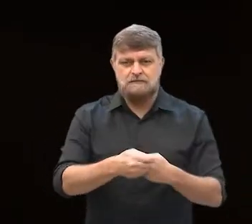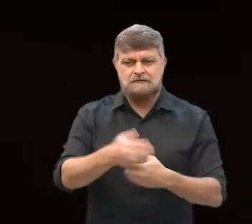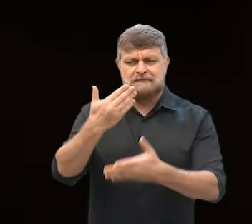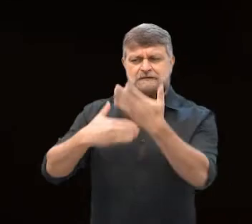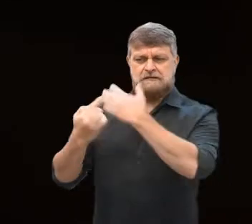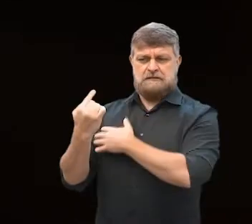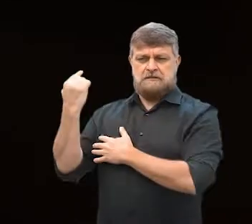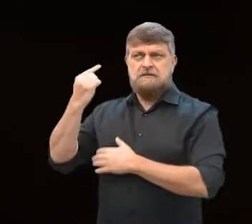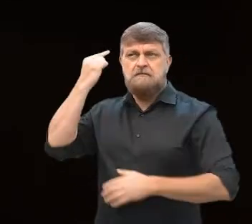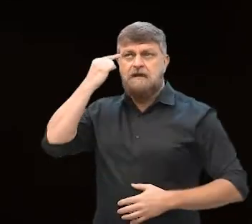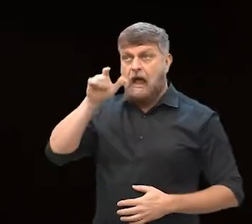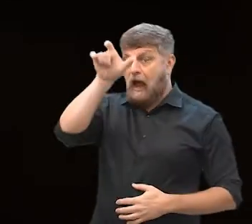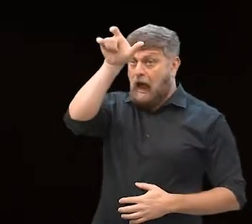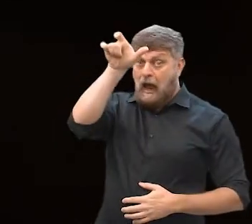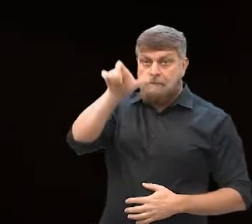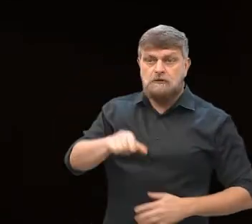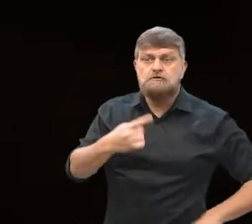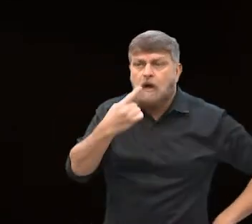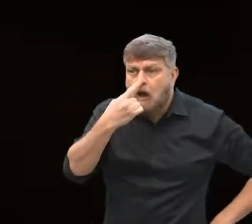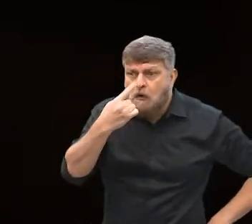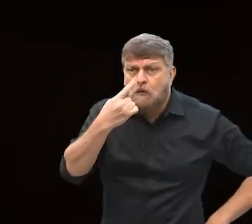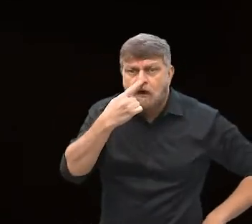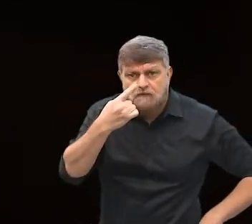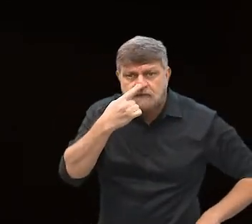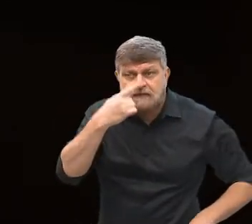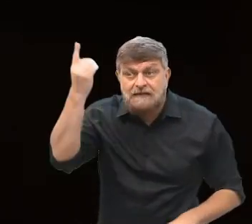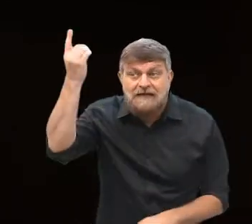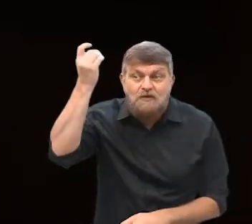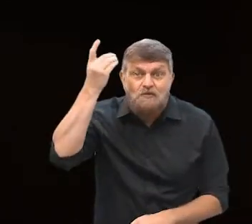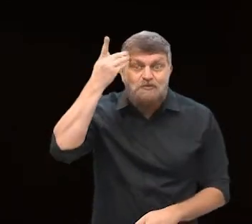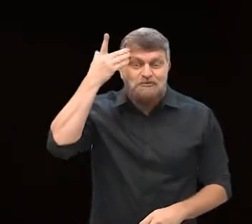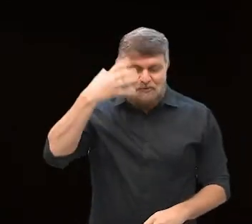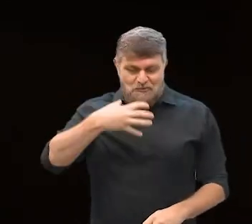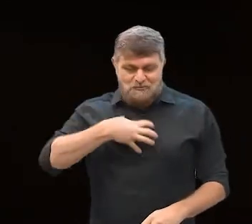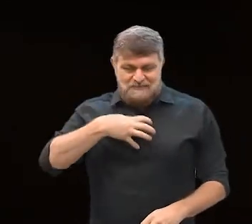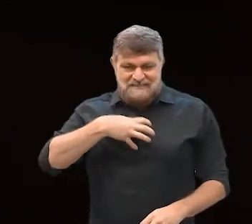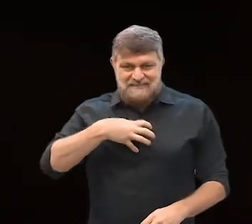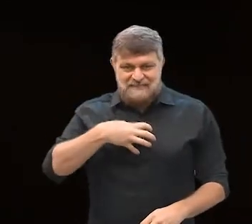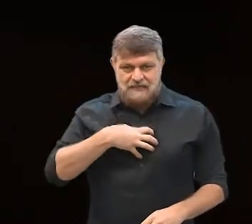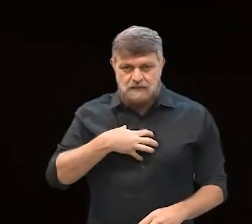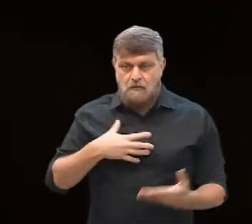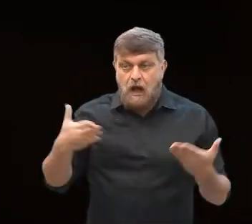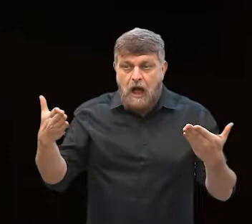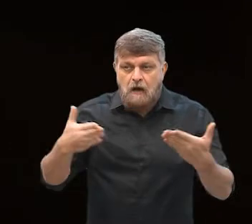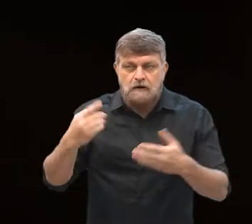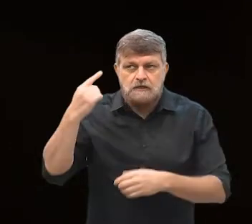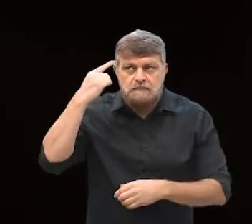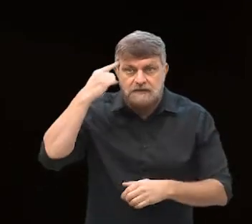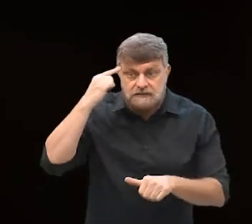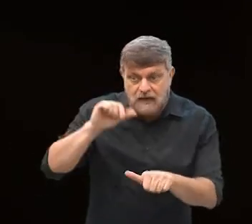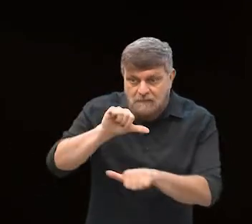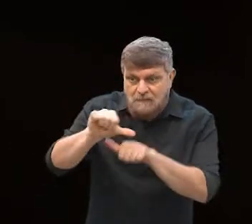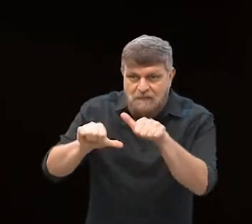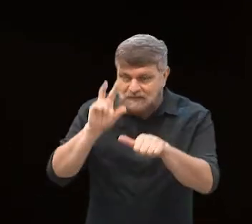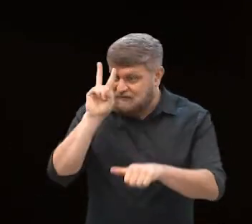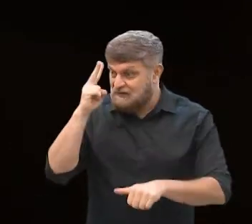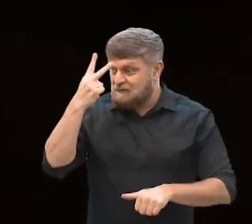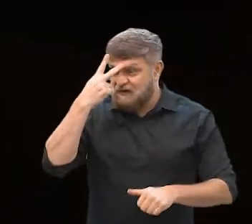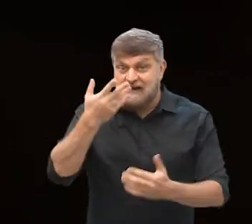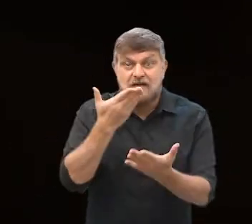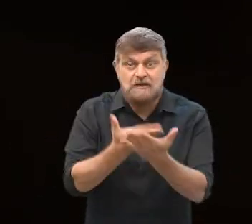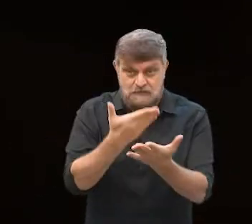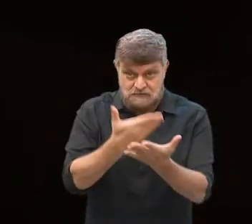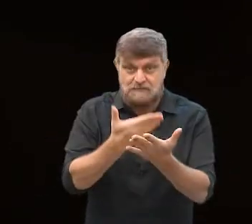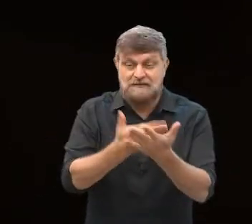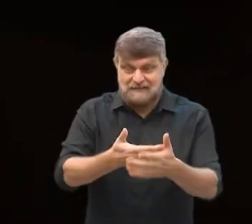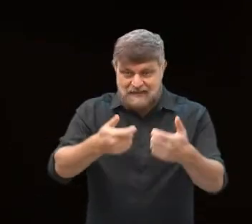de dom. Olha, a pessoa tem o dom de cozinhar. E de repente surge essa questão, não, é preciso também estudar.